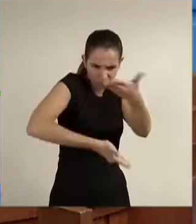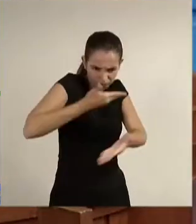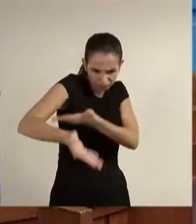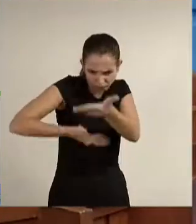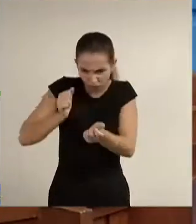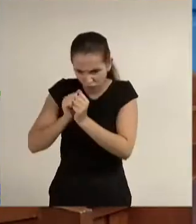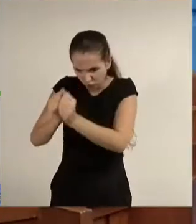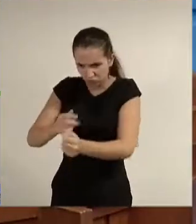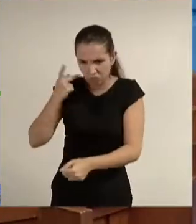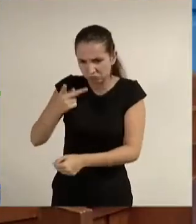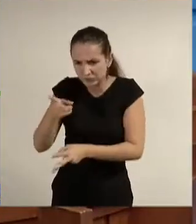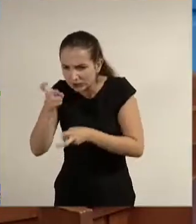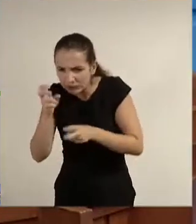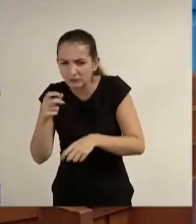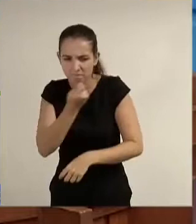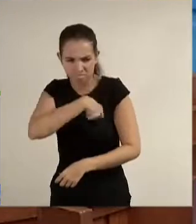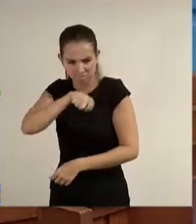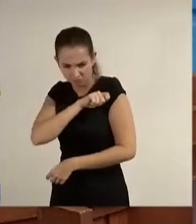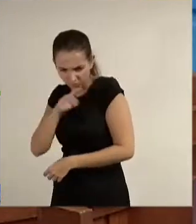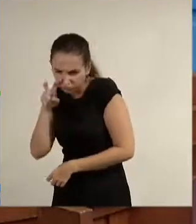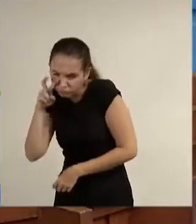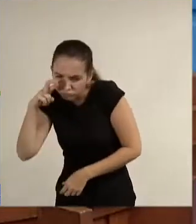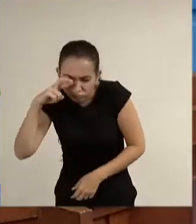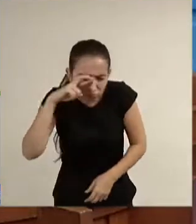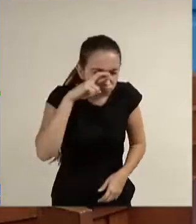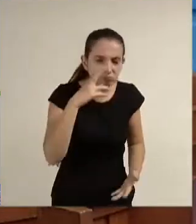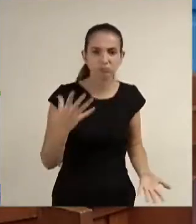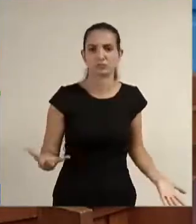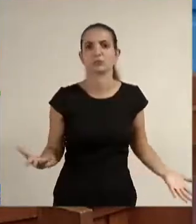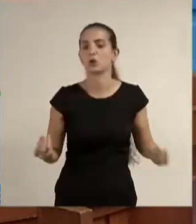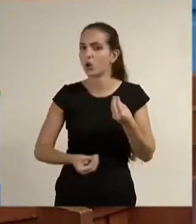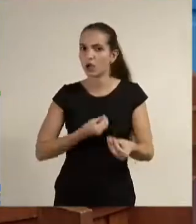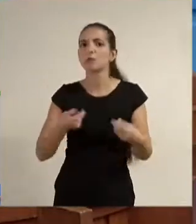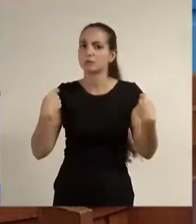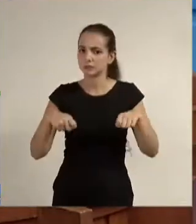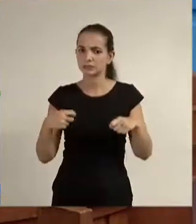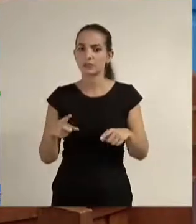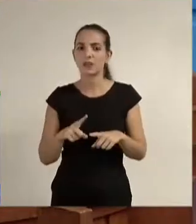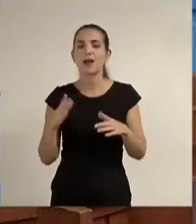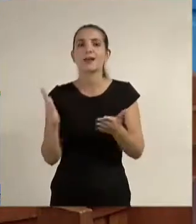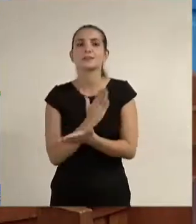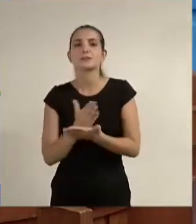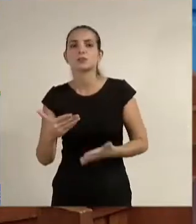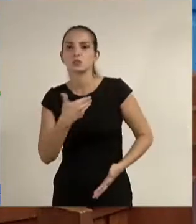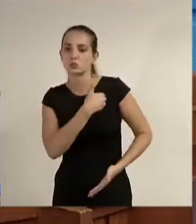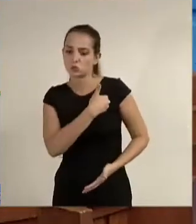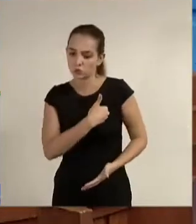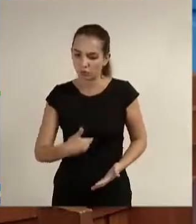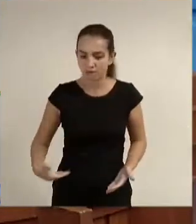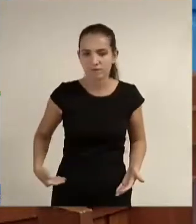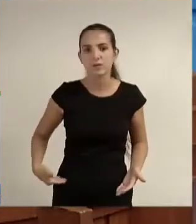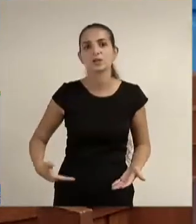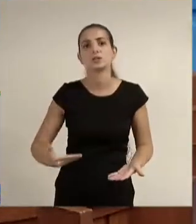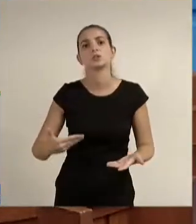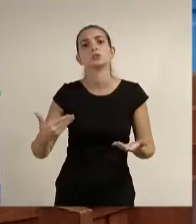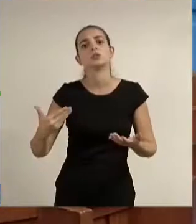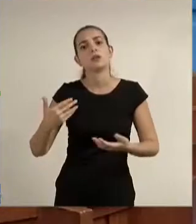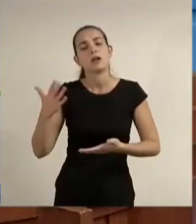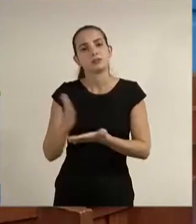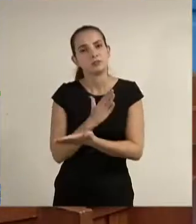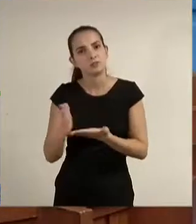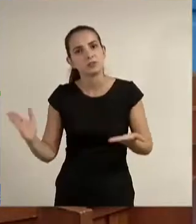da transparência. Ah, mas a população é incompreensiva, a situação está difícil, poder público. Então, por favor,